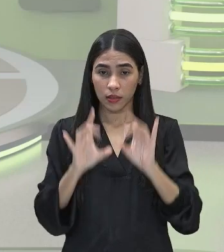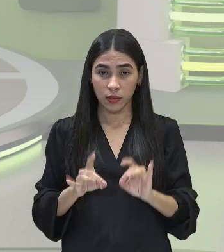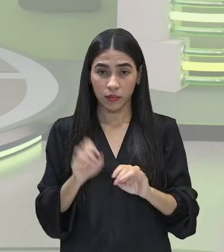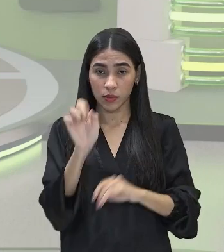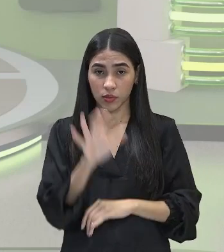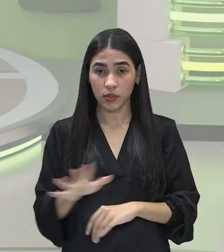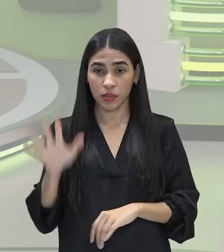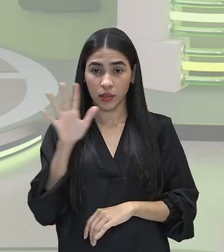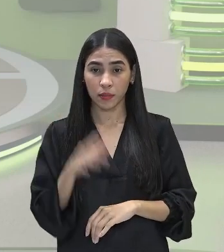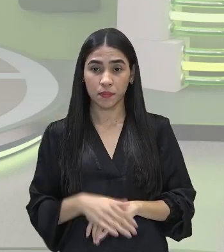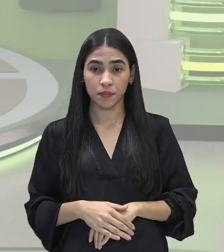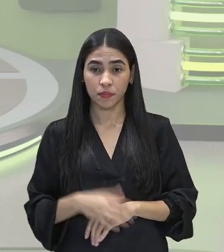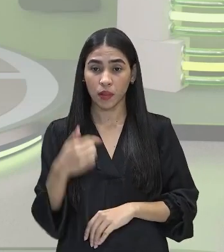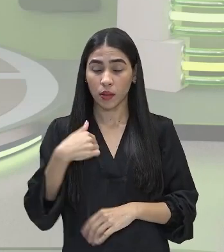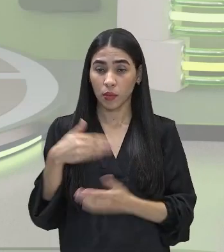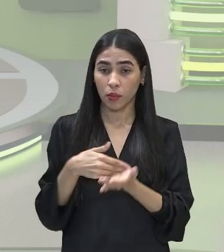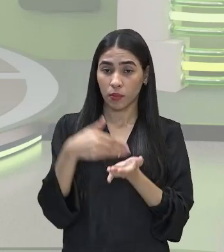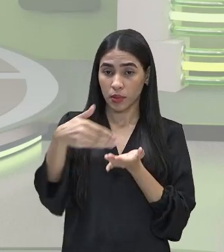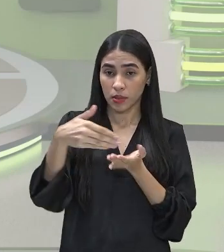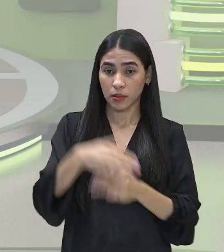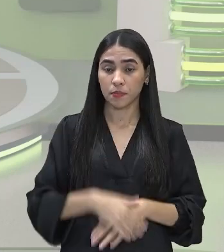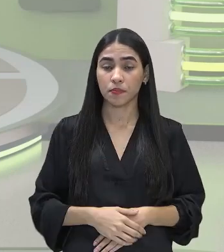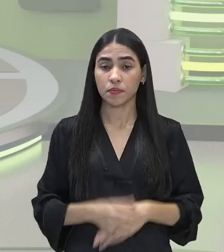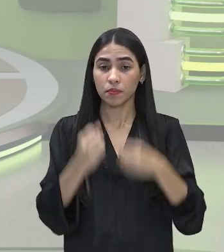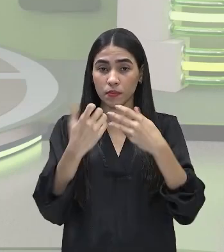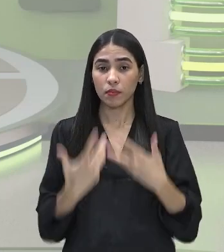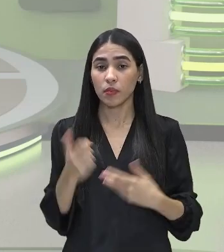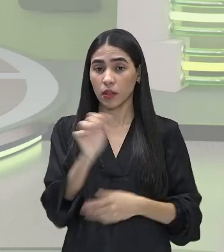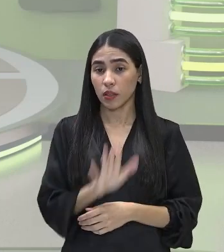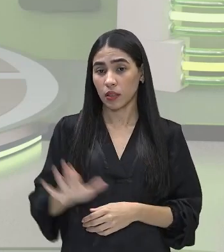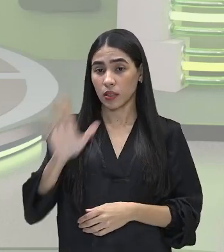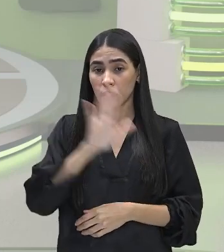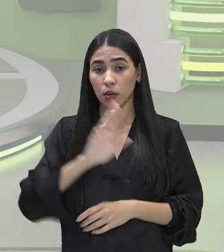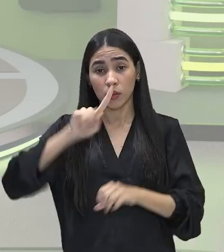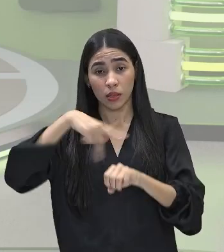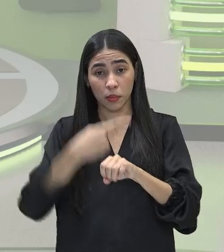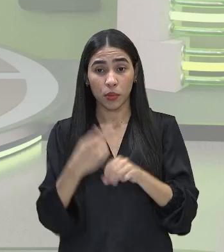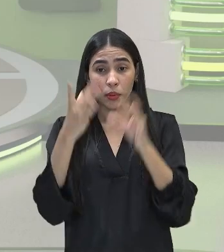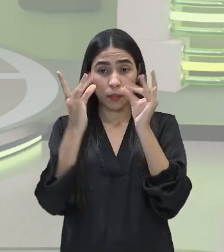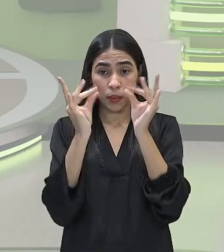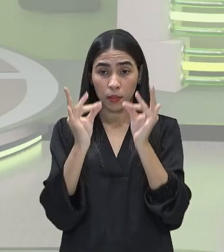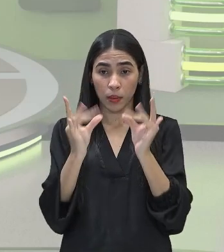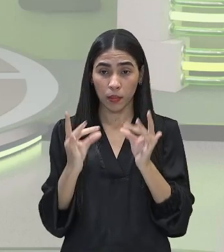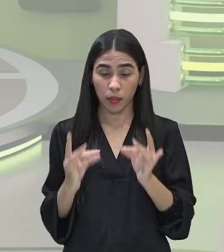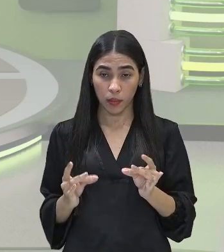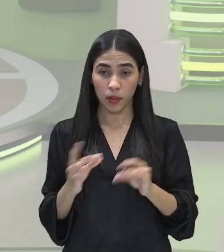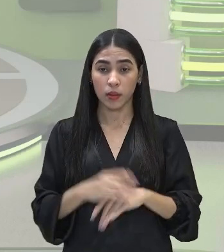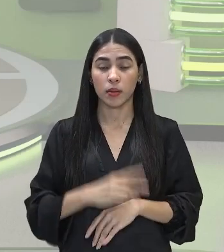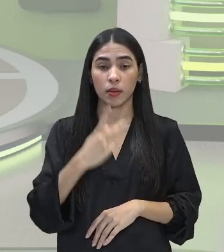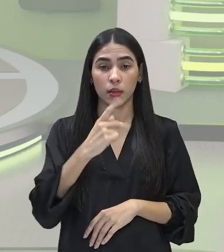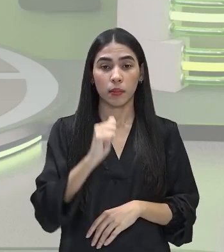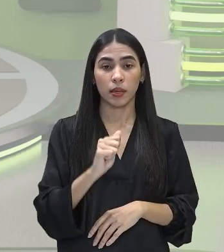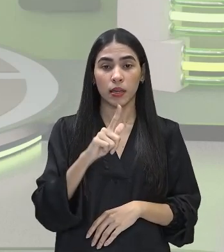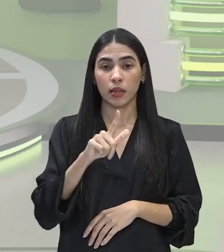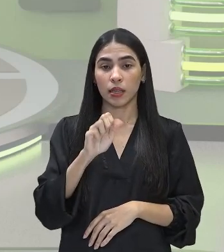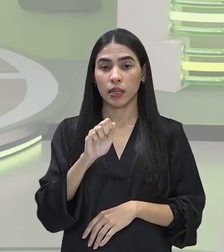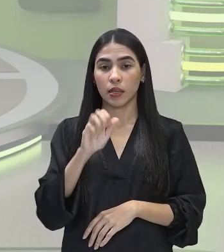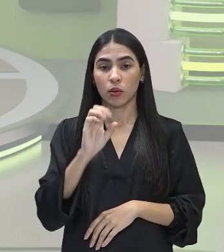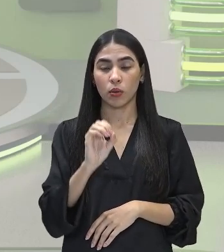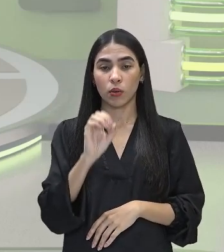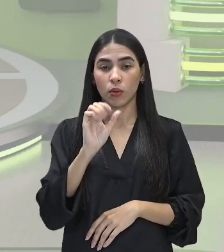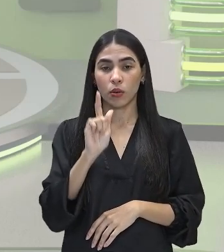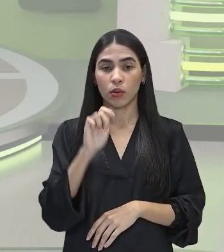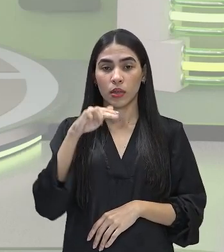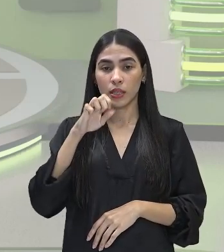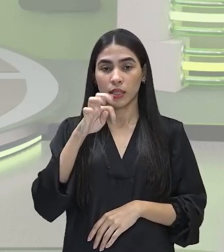geral. Comecei a falar no geral e depois detalhei das paleognatas e das neognatas. E agora a gente